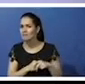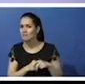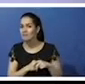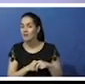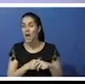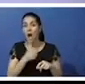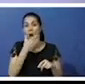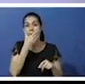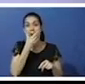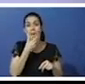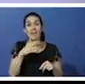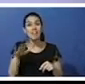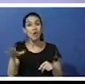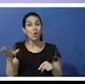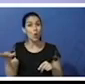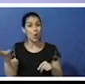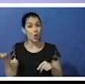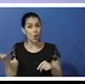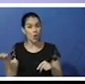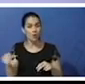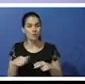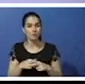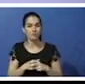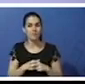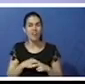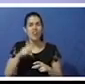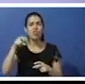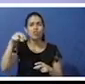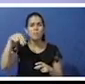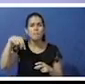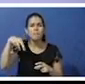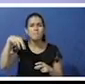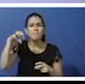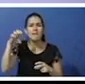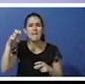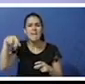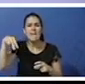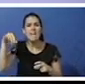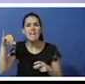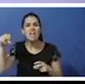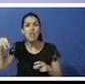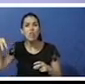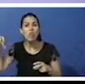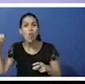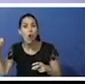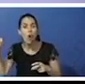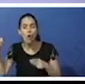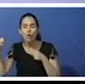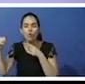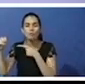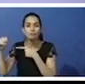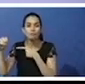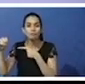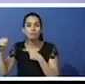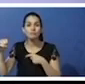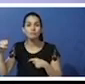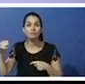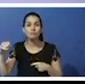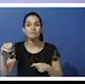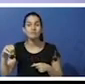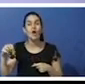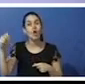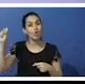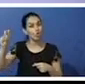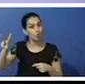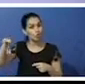O menino. Qual aqui rima com o menino? Tem o som igual do menino. O